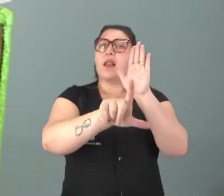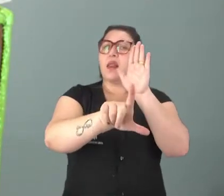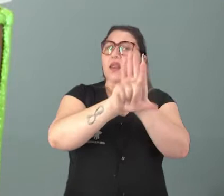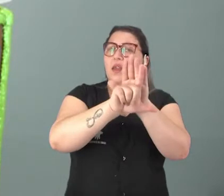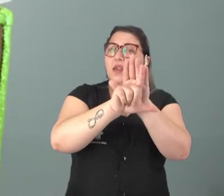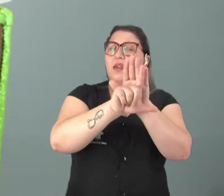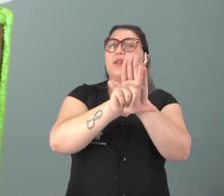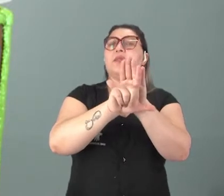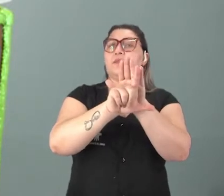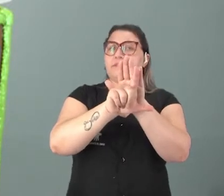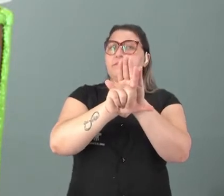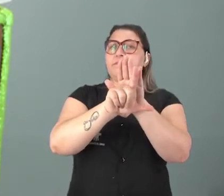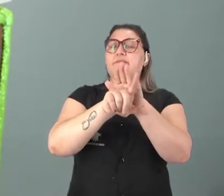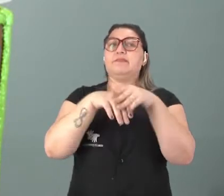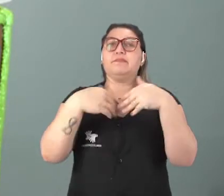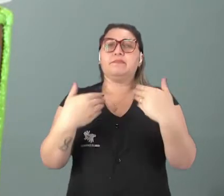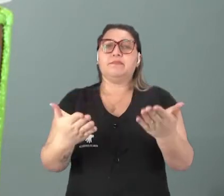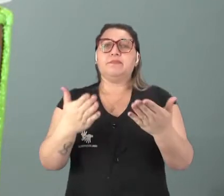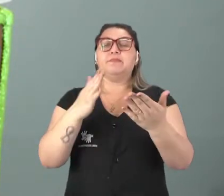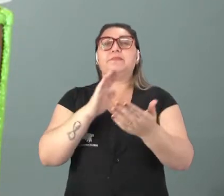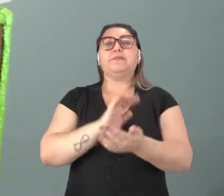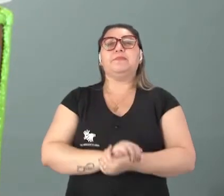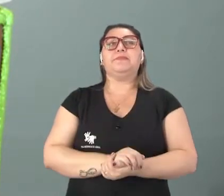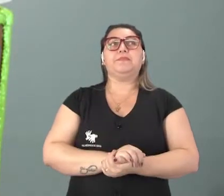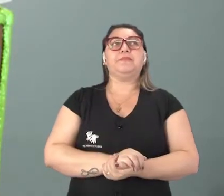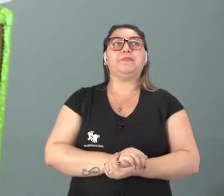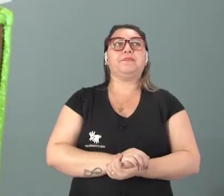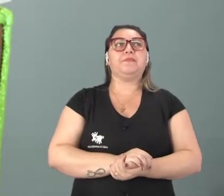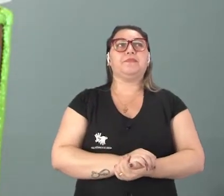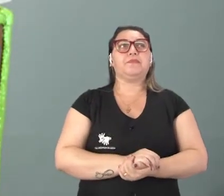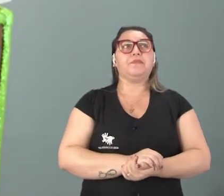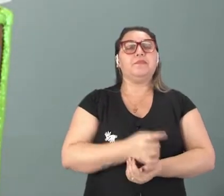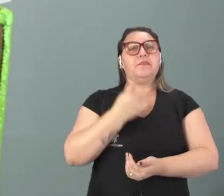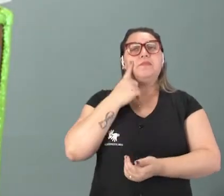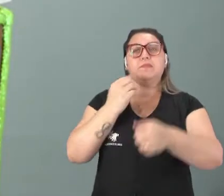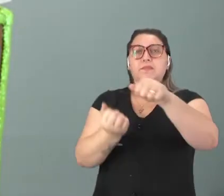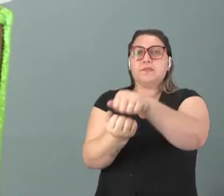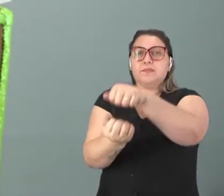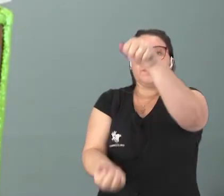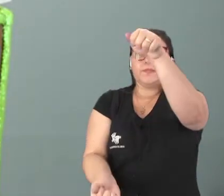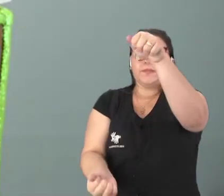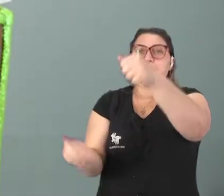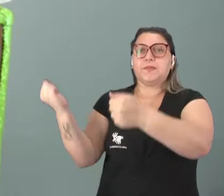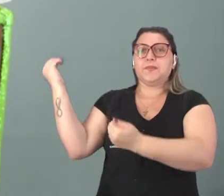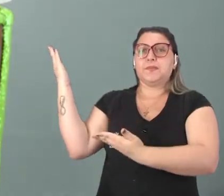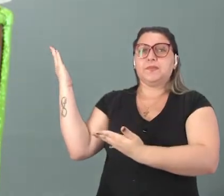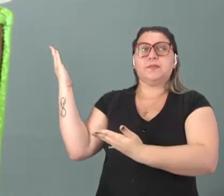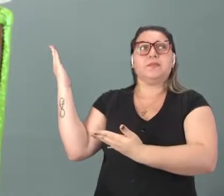do que é lei. Vamos lá? Acompanhe aqui no cartaz.